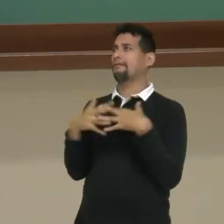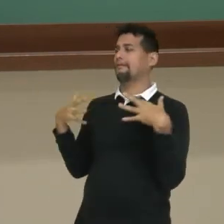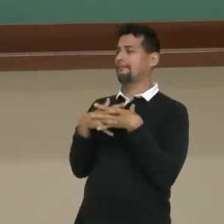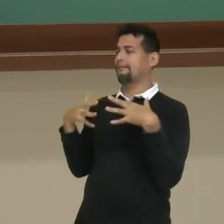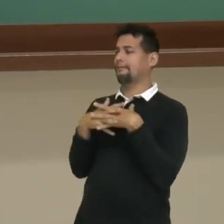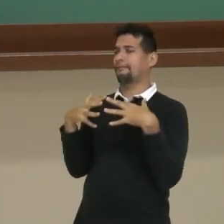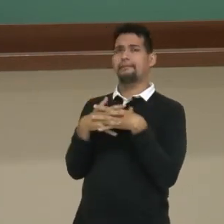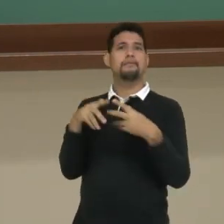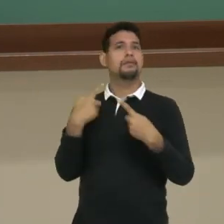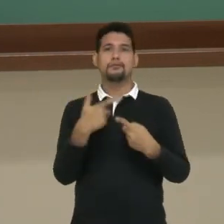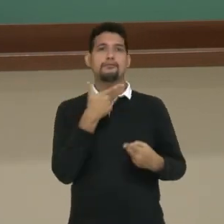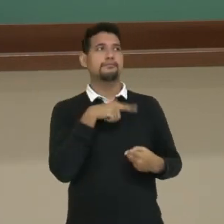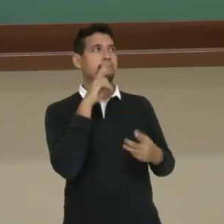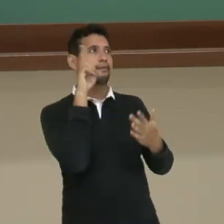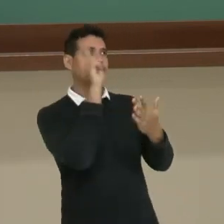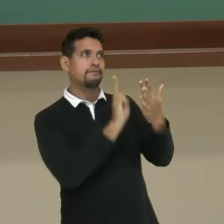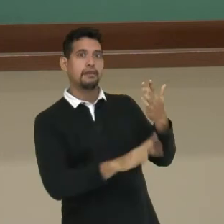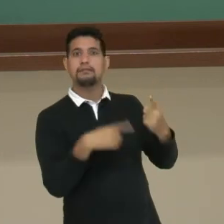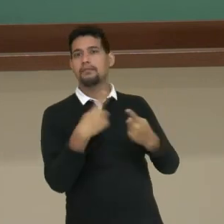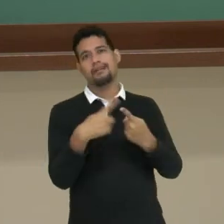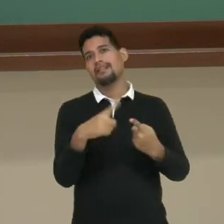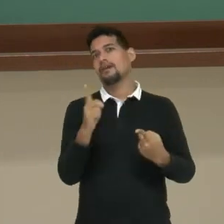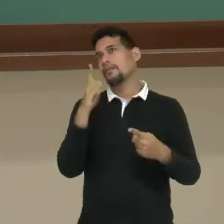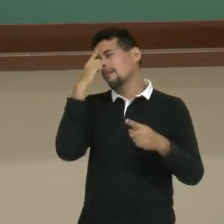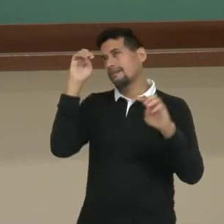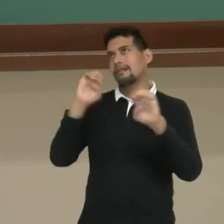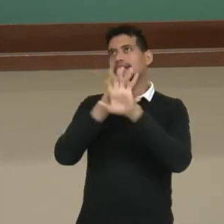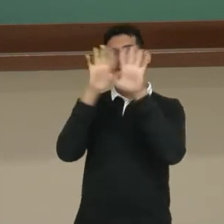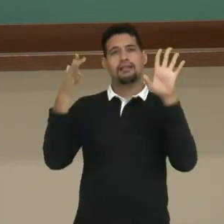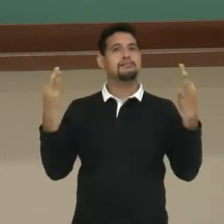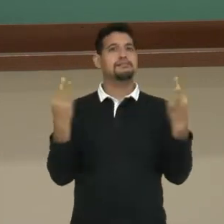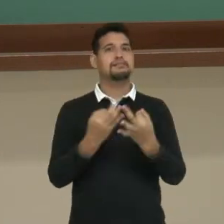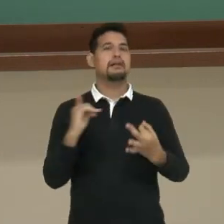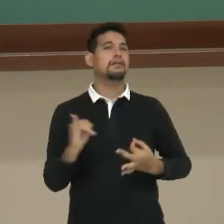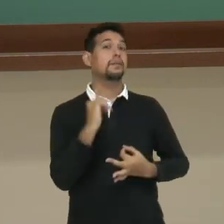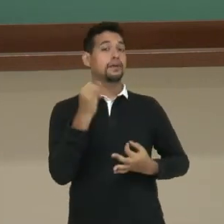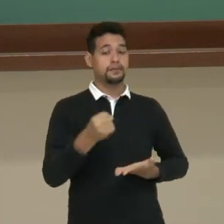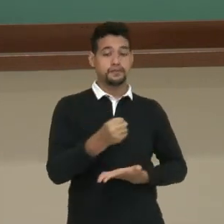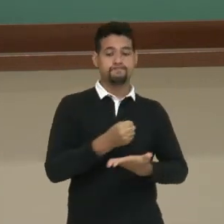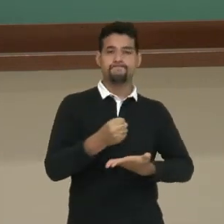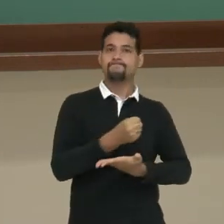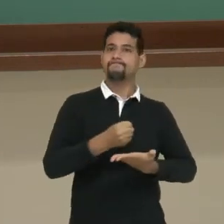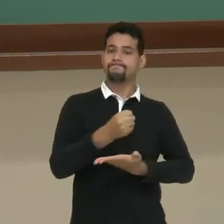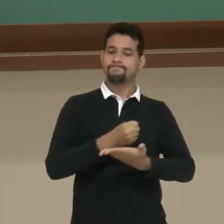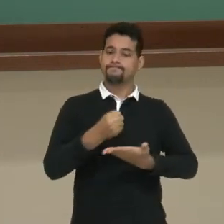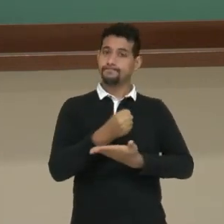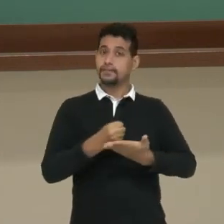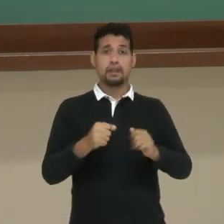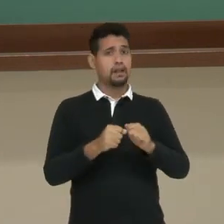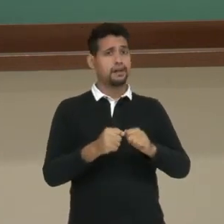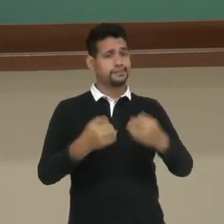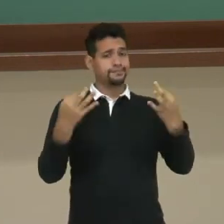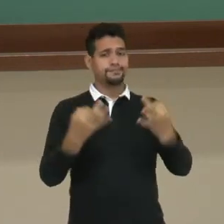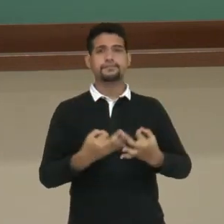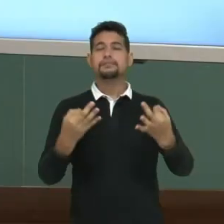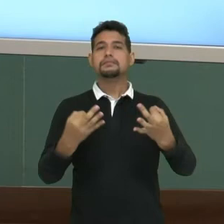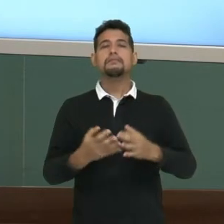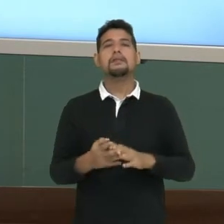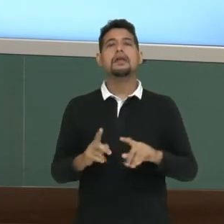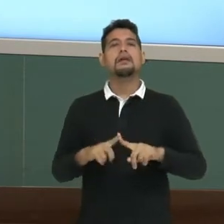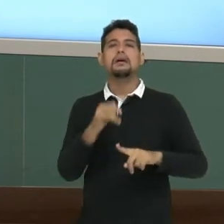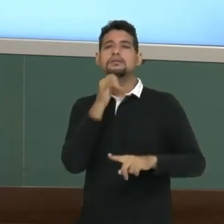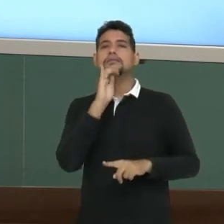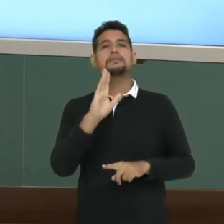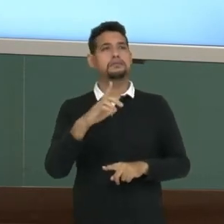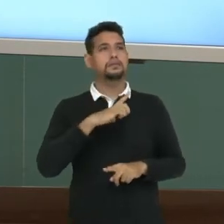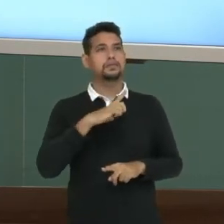conseguem visualizar, porque não entenderam o conceito fundamental básico em direito. Então vamos lá. Então eu tenho